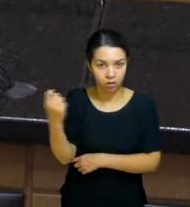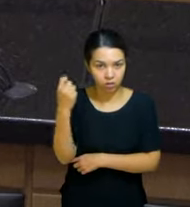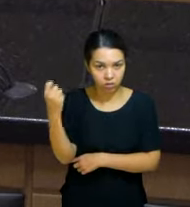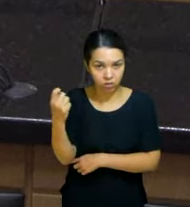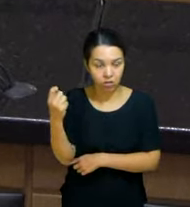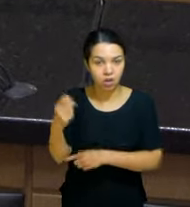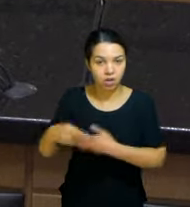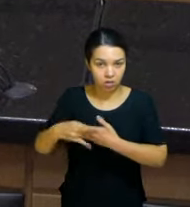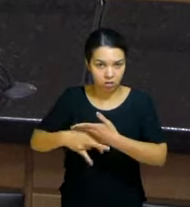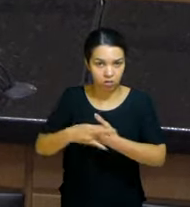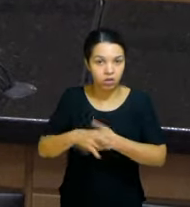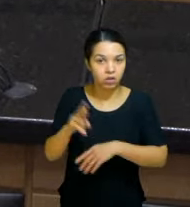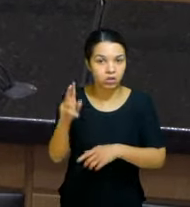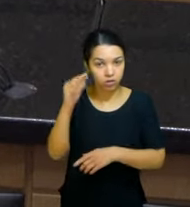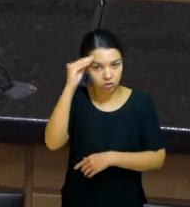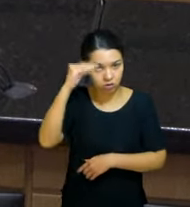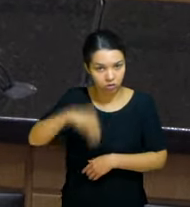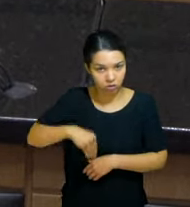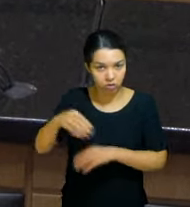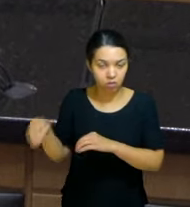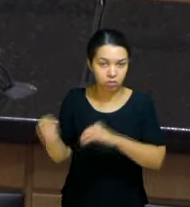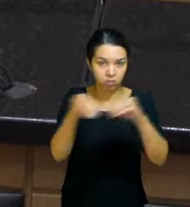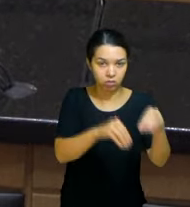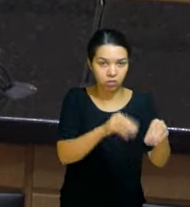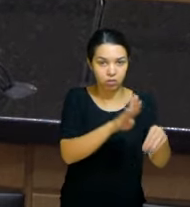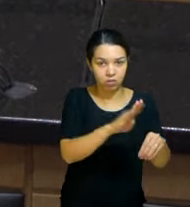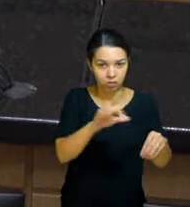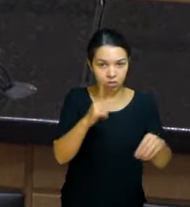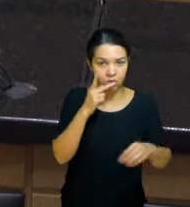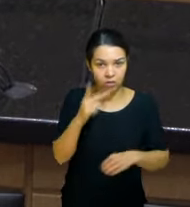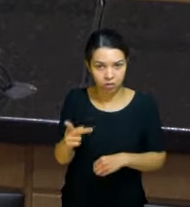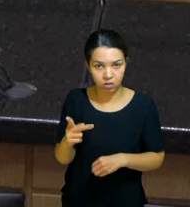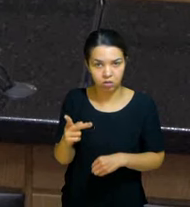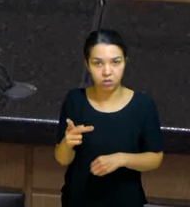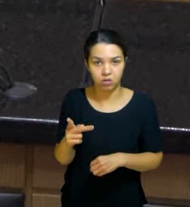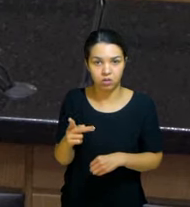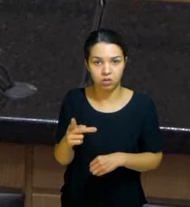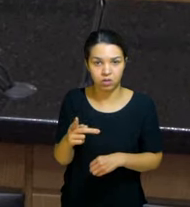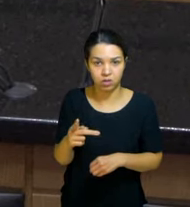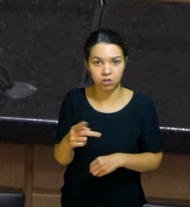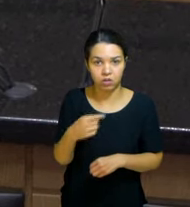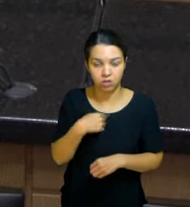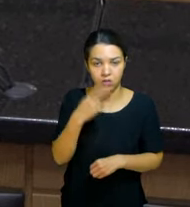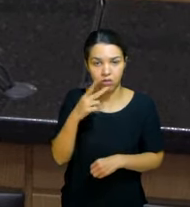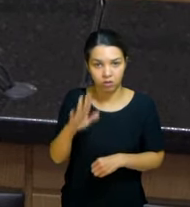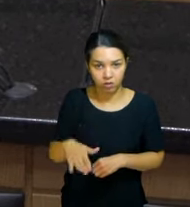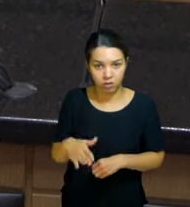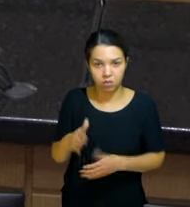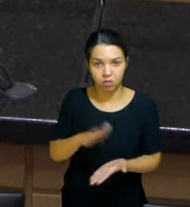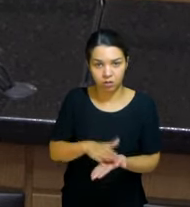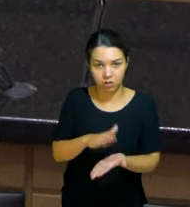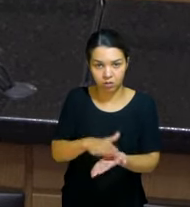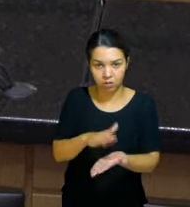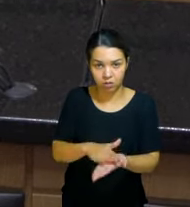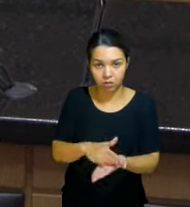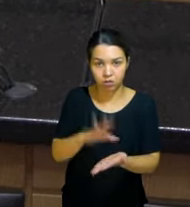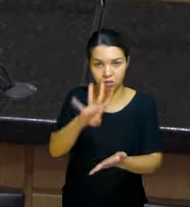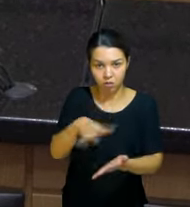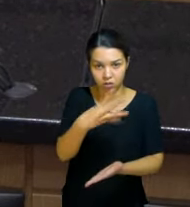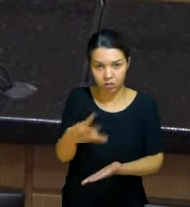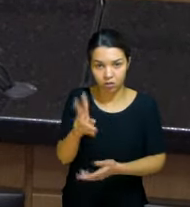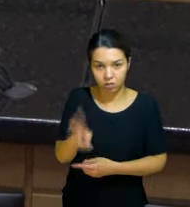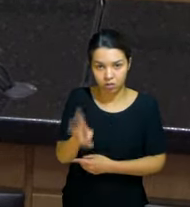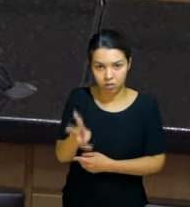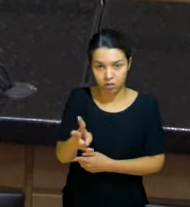foi direcionado a Blumenau, eu ressaltei isso a ele e reitero aqui, coronel, o que eu já lhe disse, parabéns por ter mantido o calendário. Porque